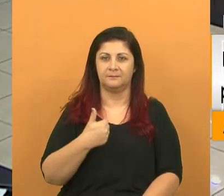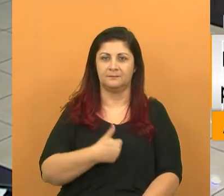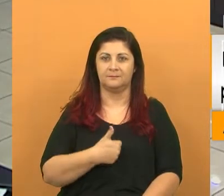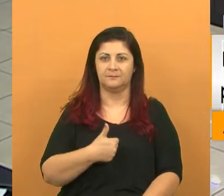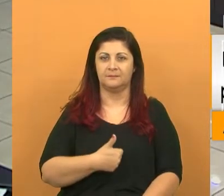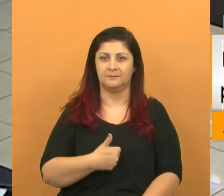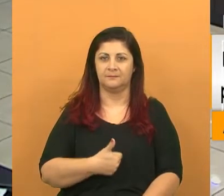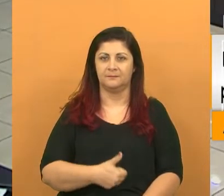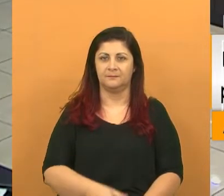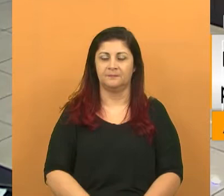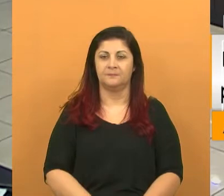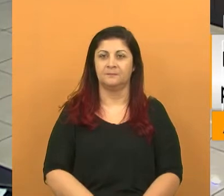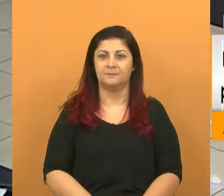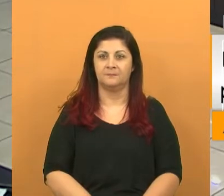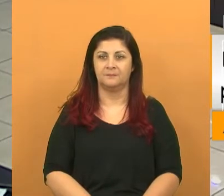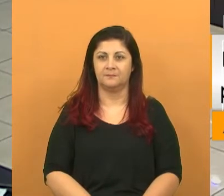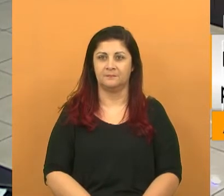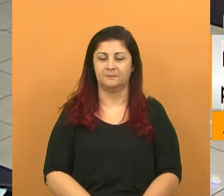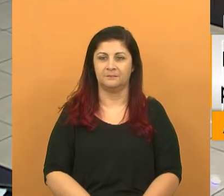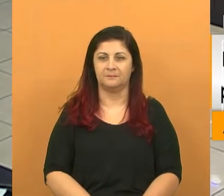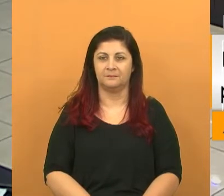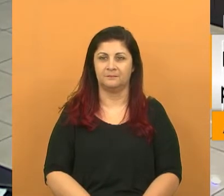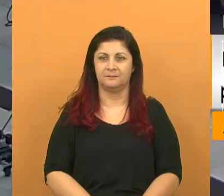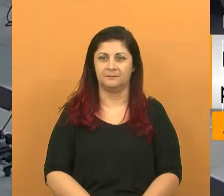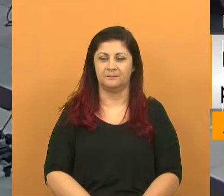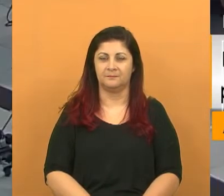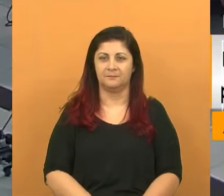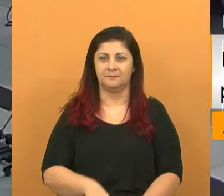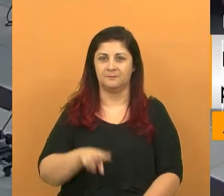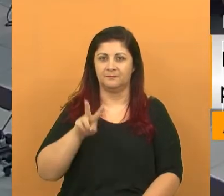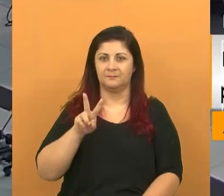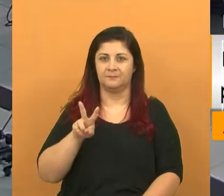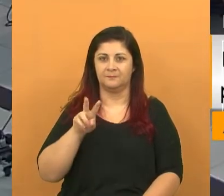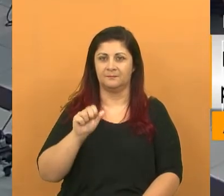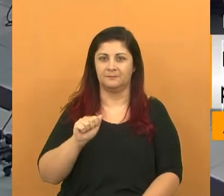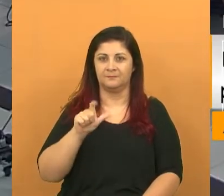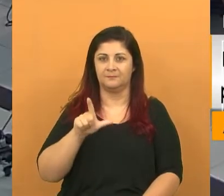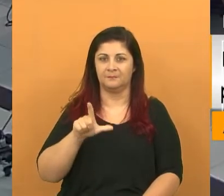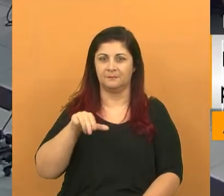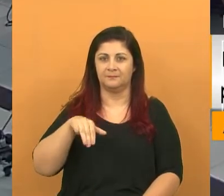Favorável. Como vota o vereador Valmir do Parque Meia Lua?